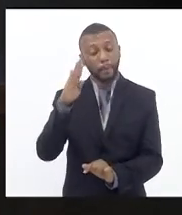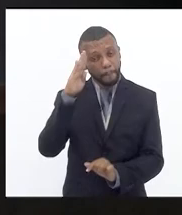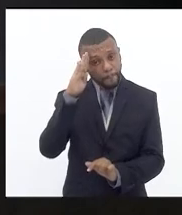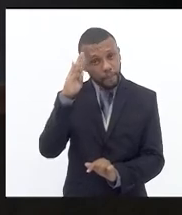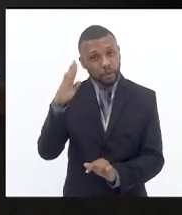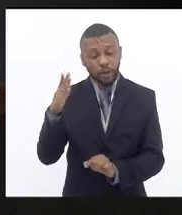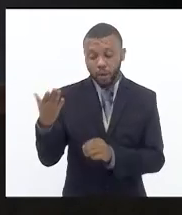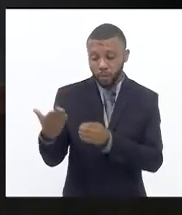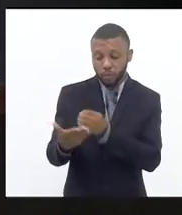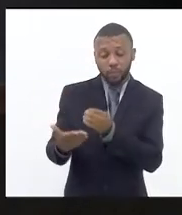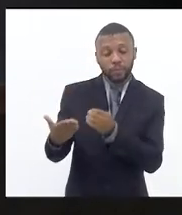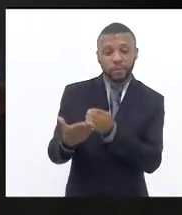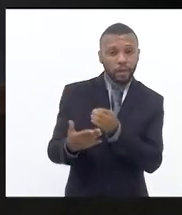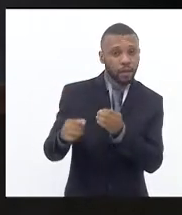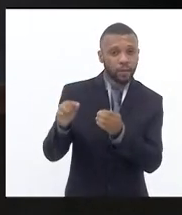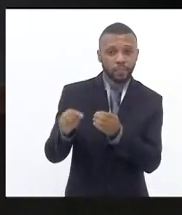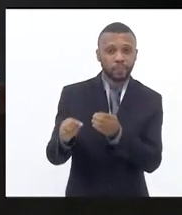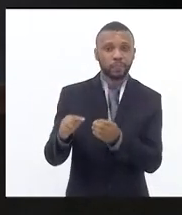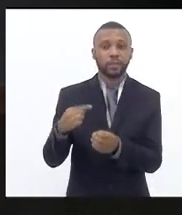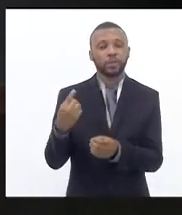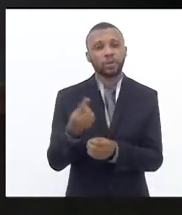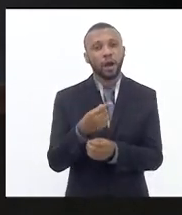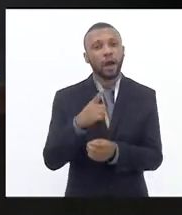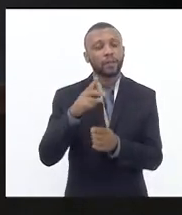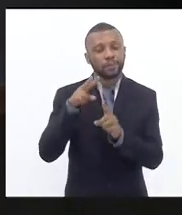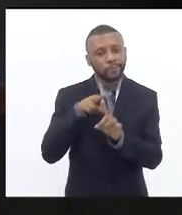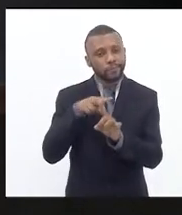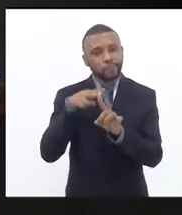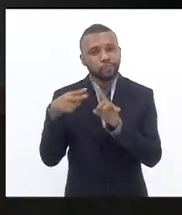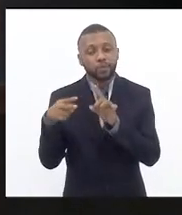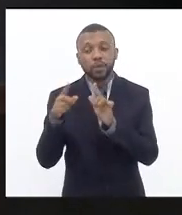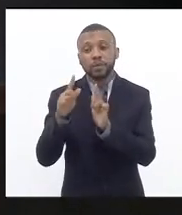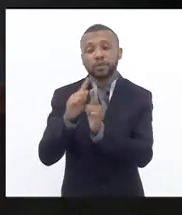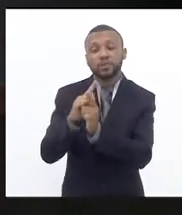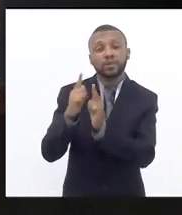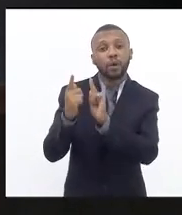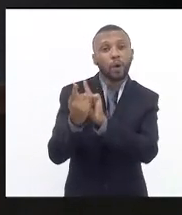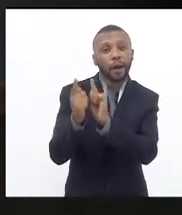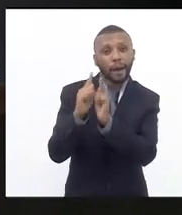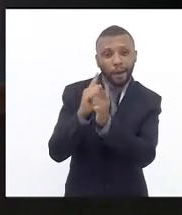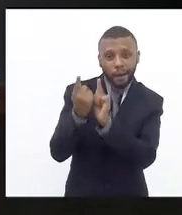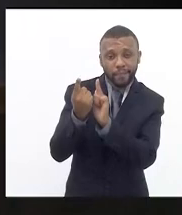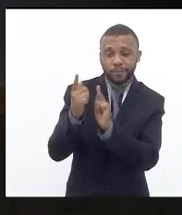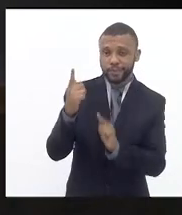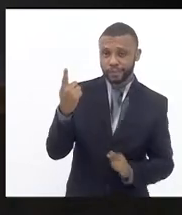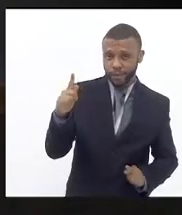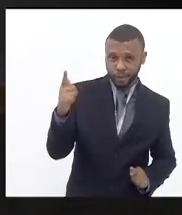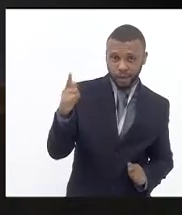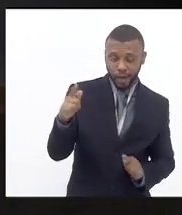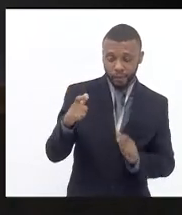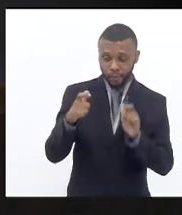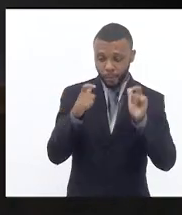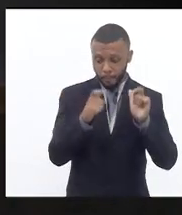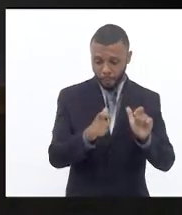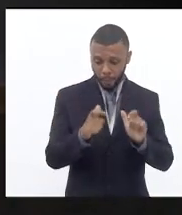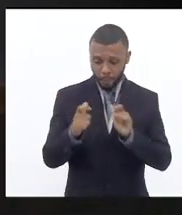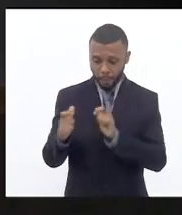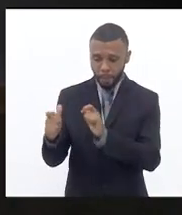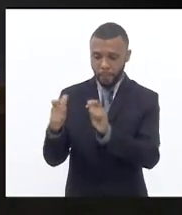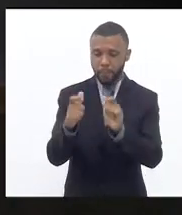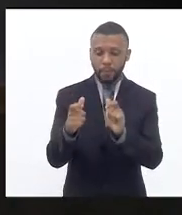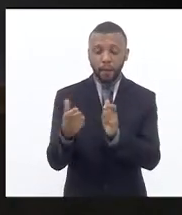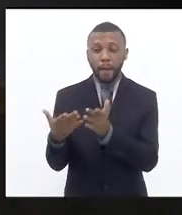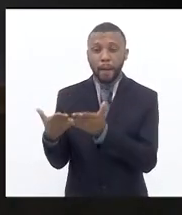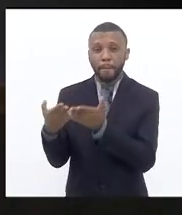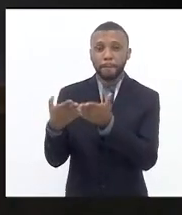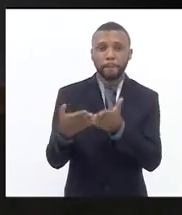a natureza nós somos do ponto de vista geográfico do ponto de vista de portas que temos aqui nós estamos